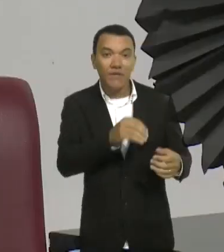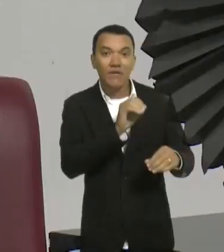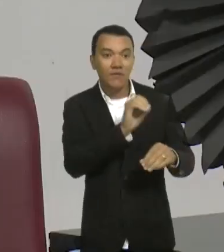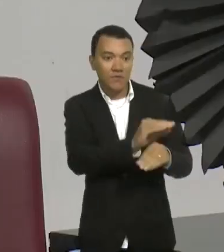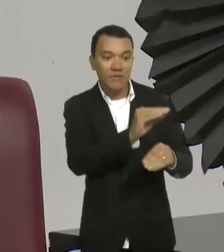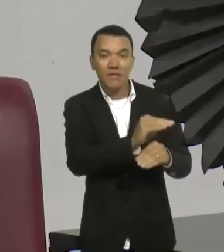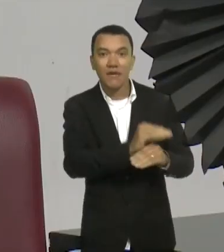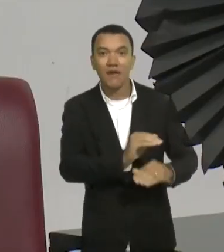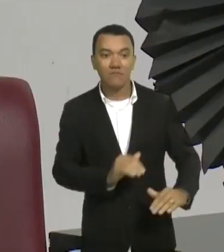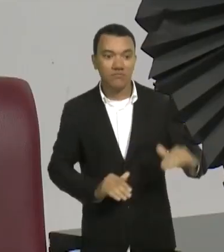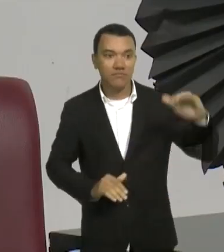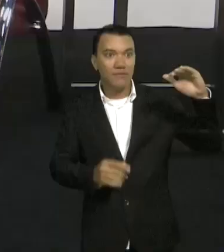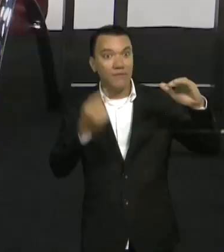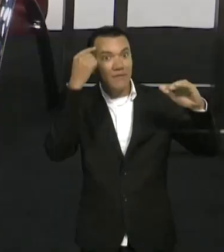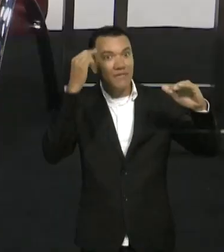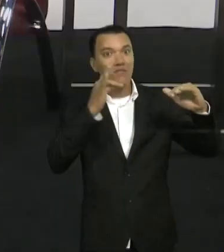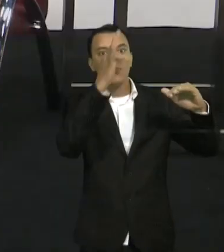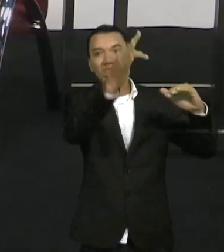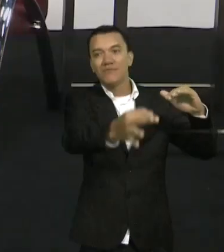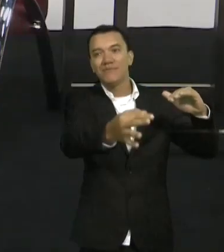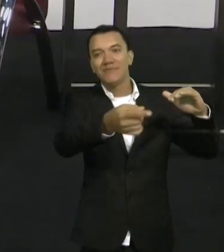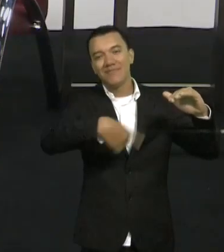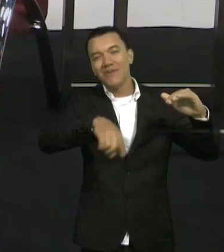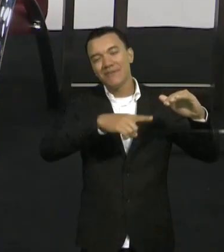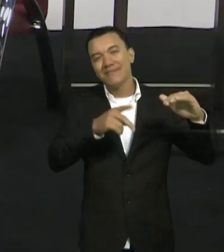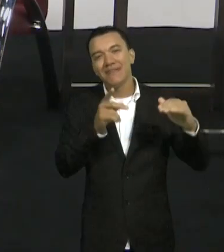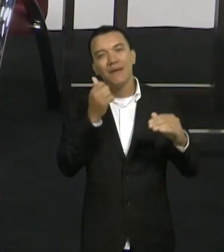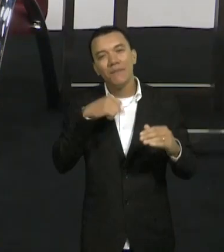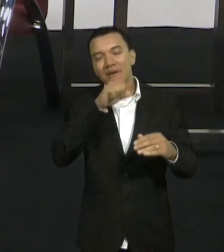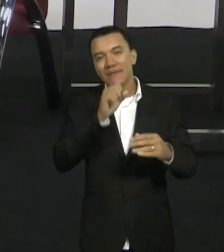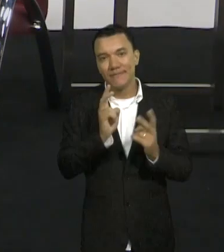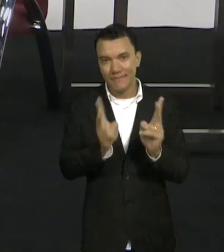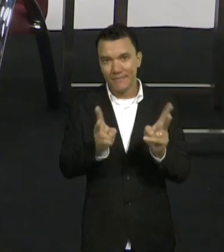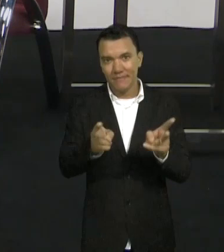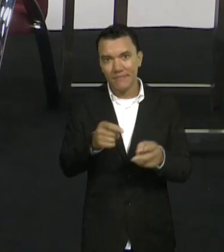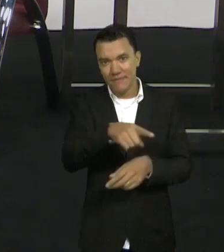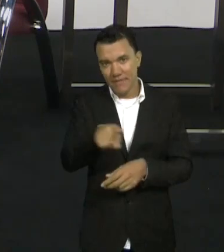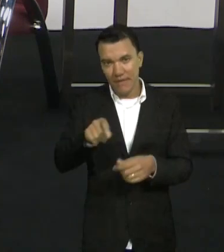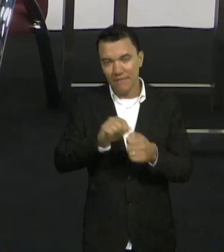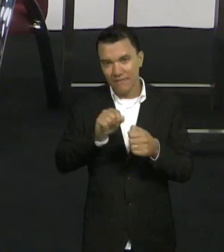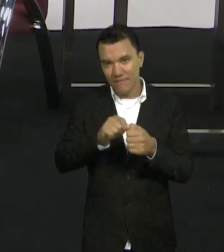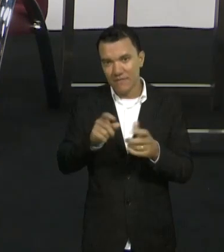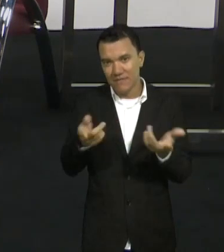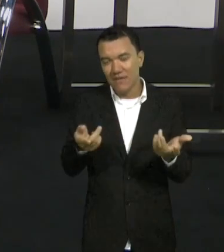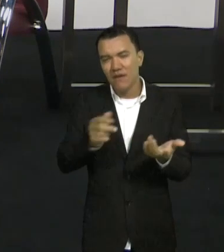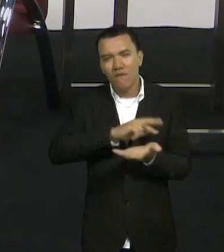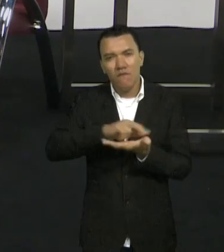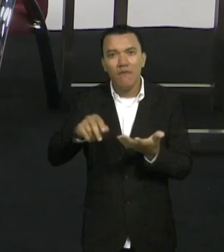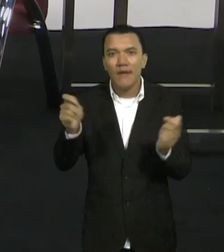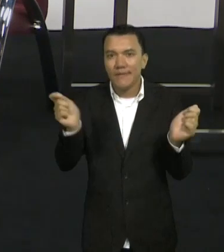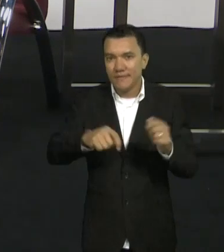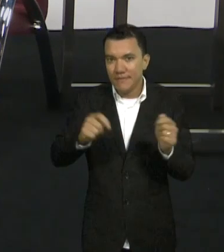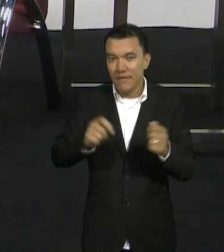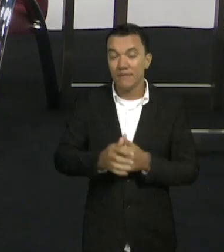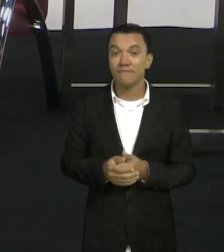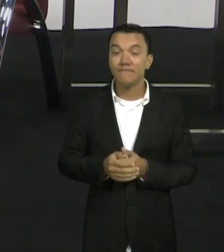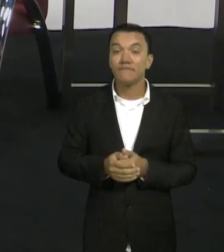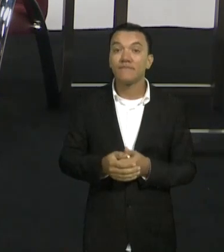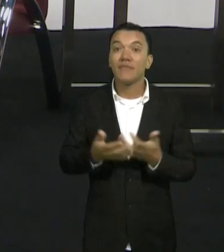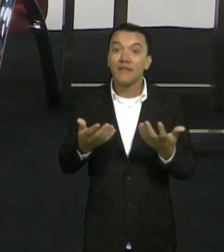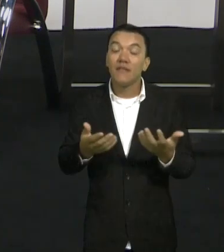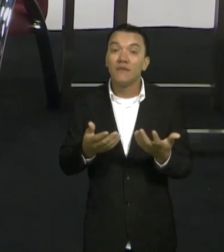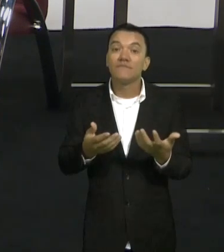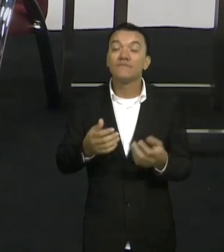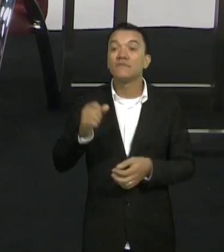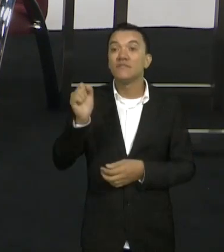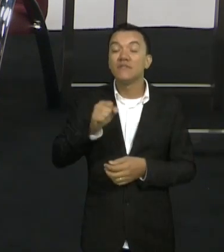no futuro também E ainda deles. Somos mães, porque ainda você consegue realizar, além de isso. ser mãe, consegue realizar muitas coisas. Muitas coisas. Então, na